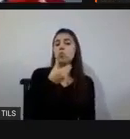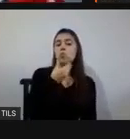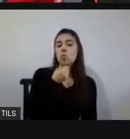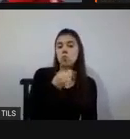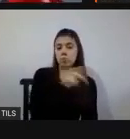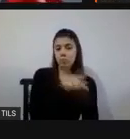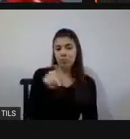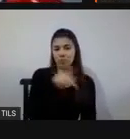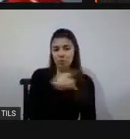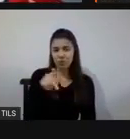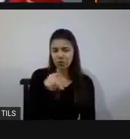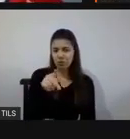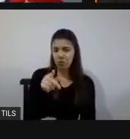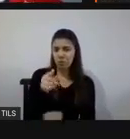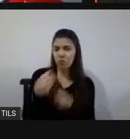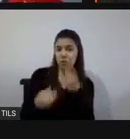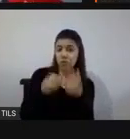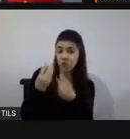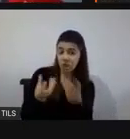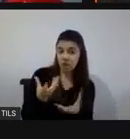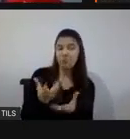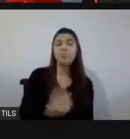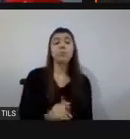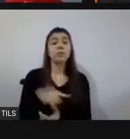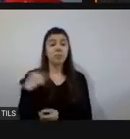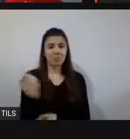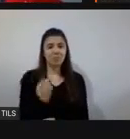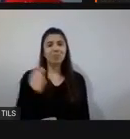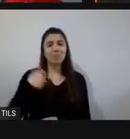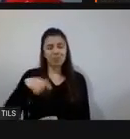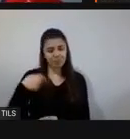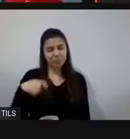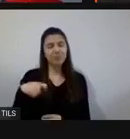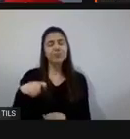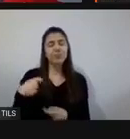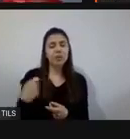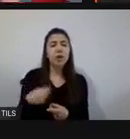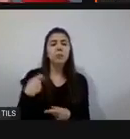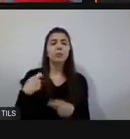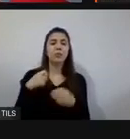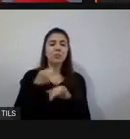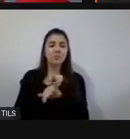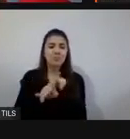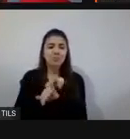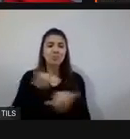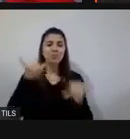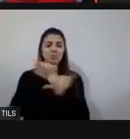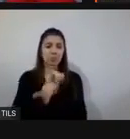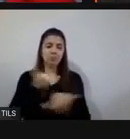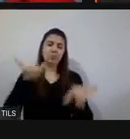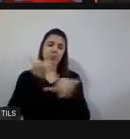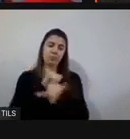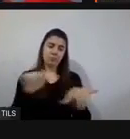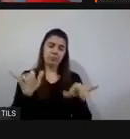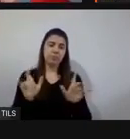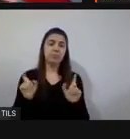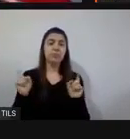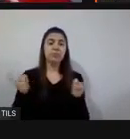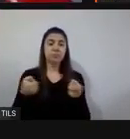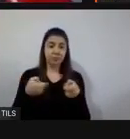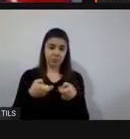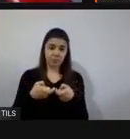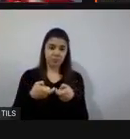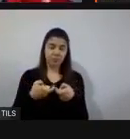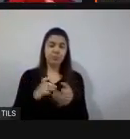sobre isso, a gente precisa falar sobre sexualidade, e acho muito legal trazer o Dr. Carlos para cá,